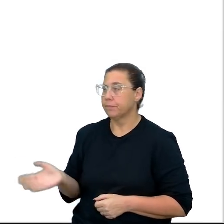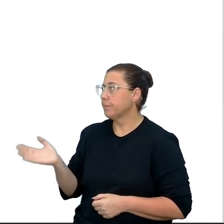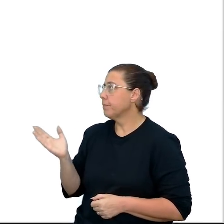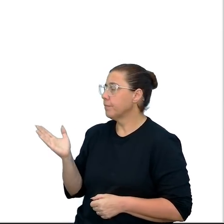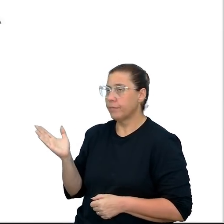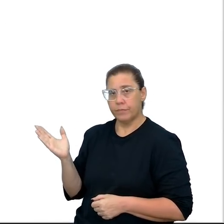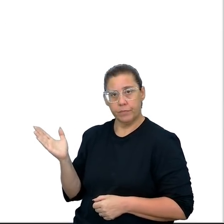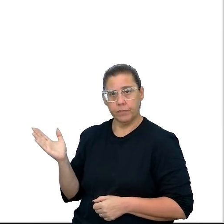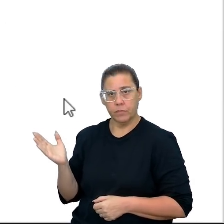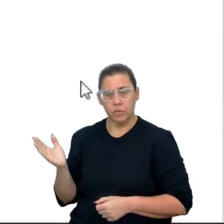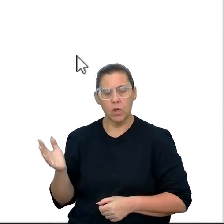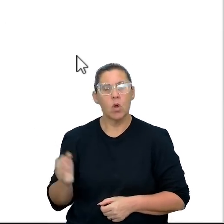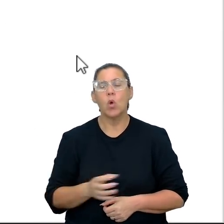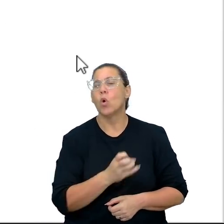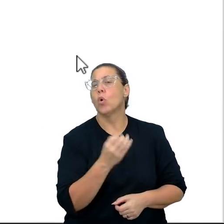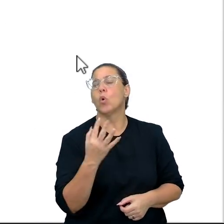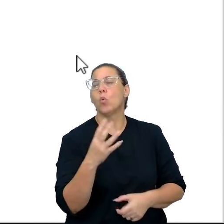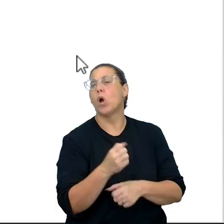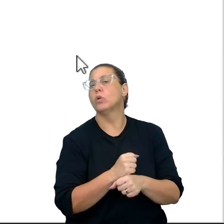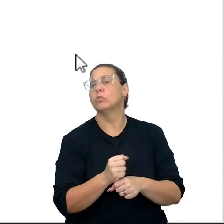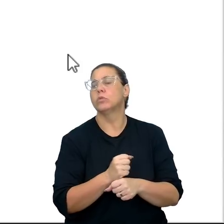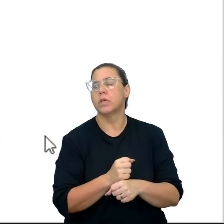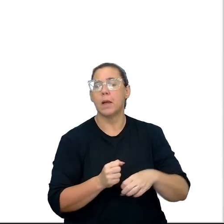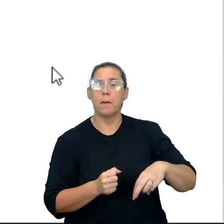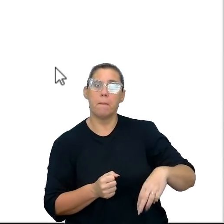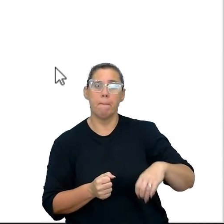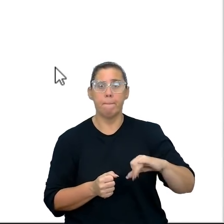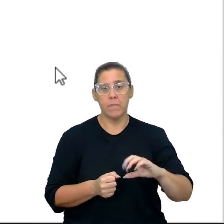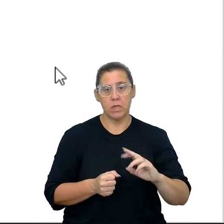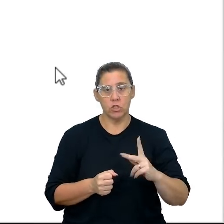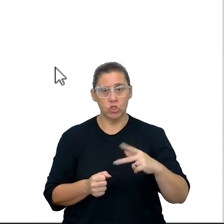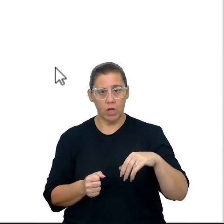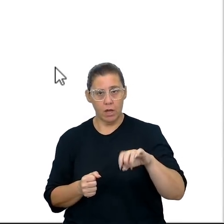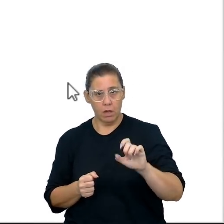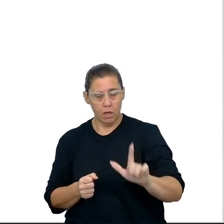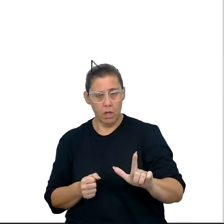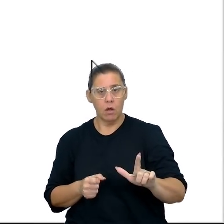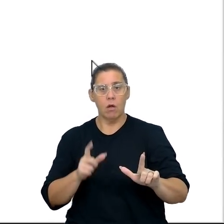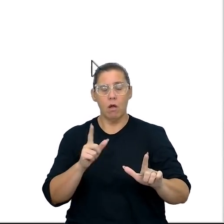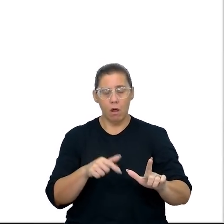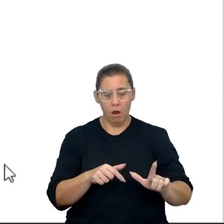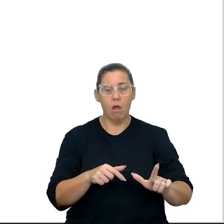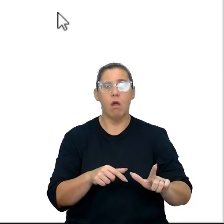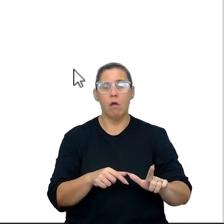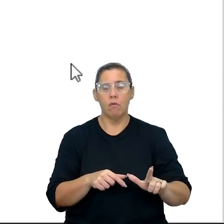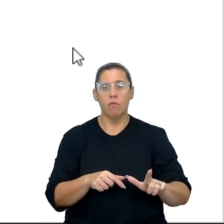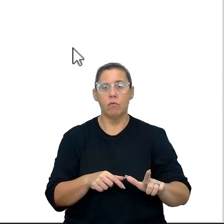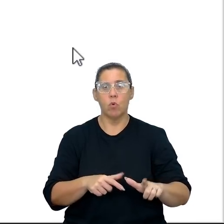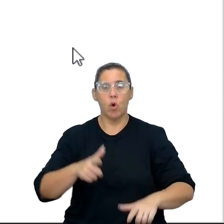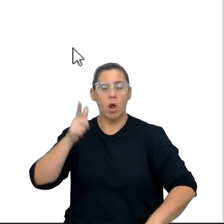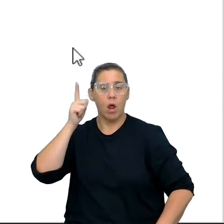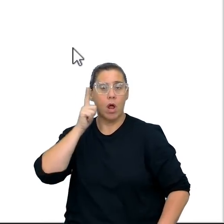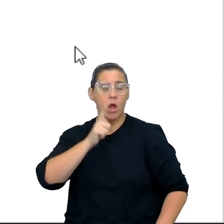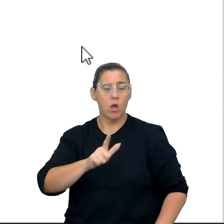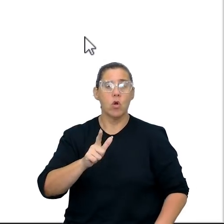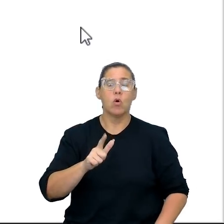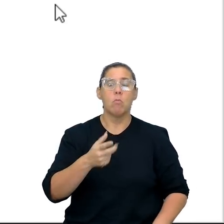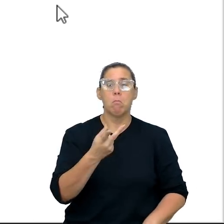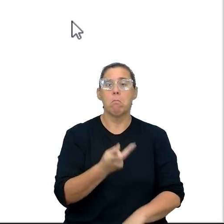é, faz quantos anos que Michael Powell tornou-se recordista mundial ao